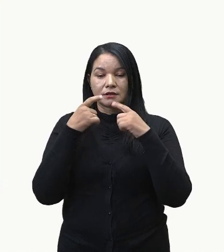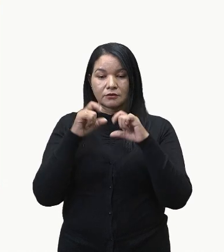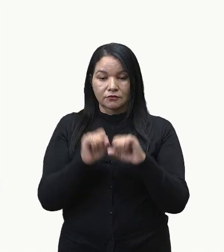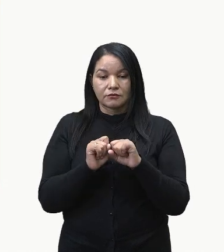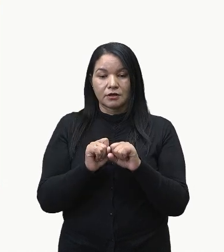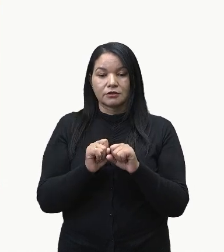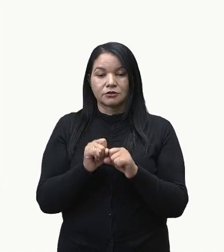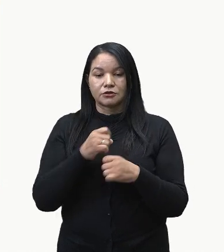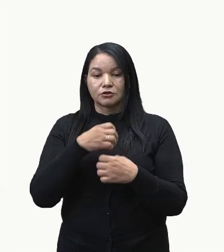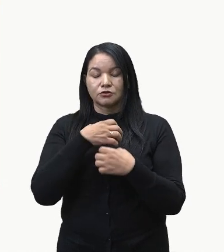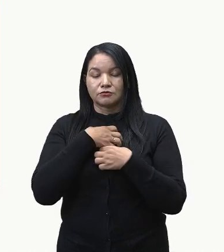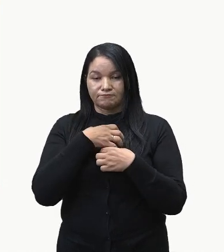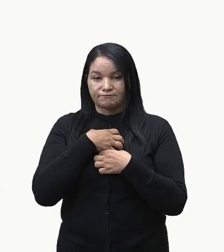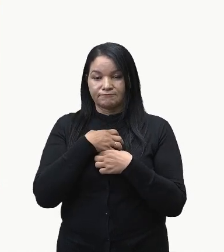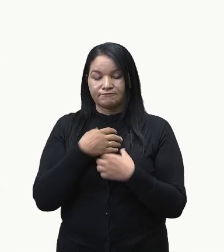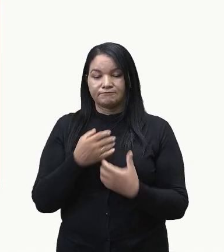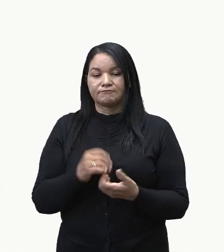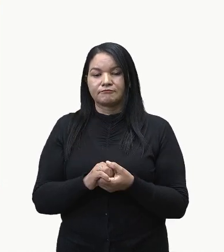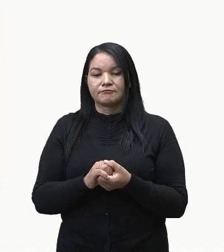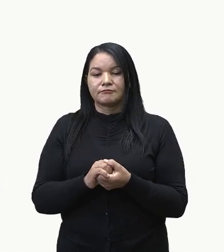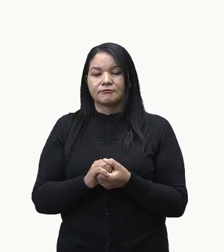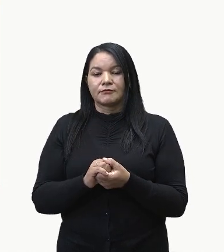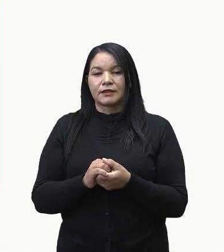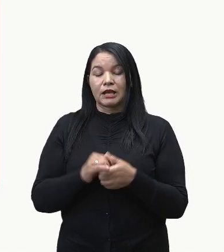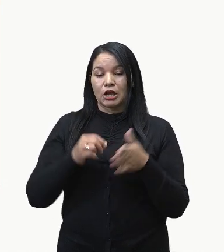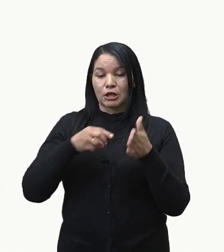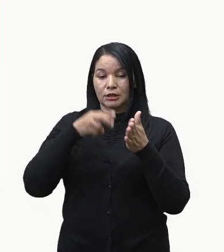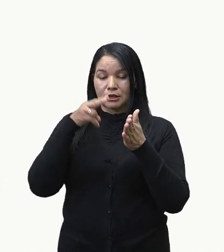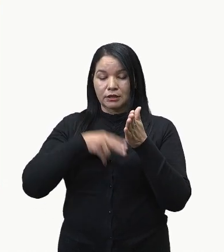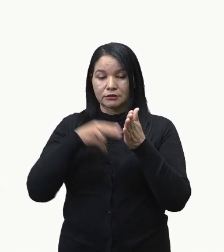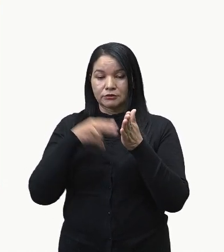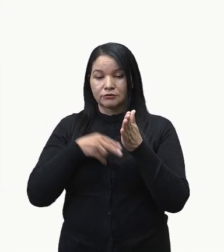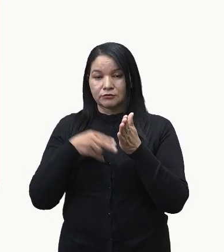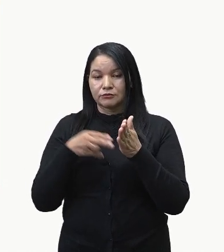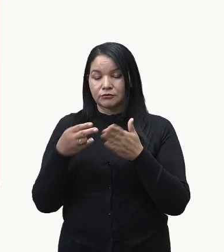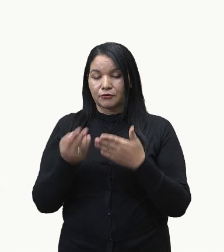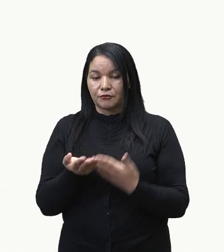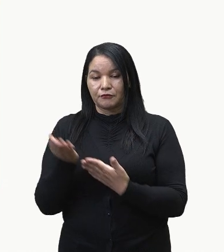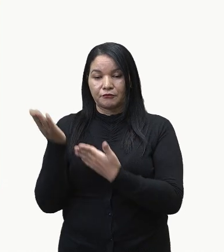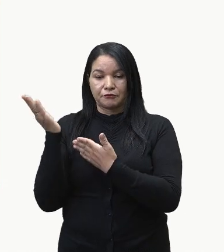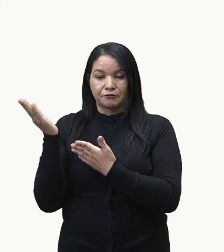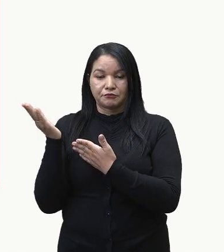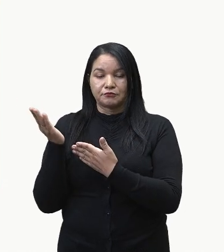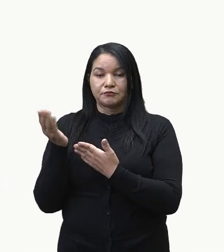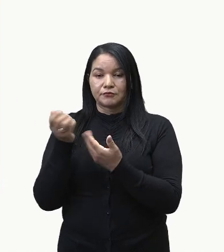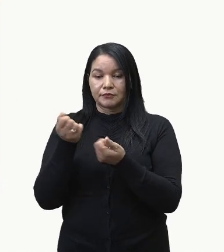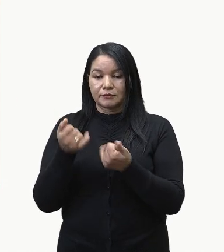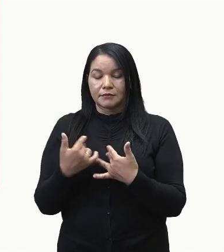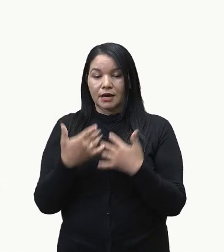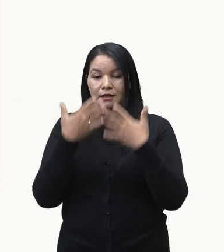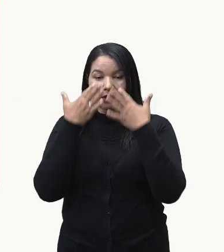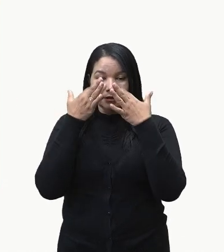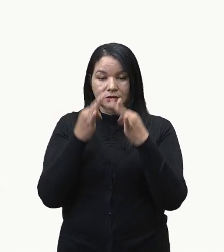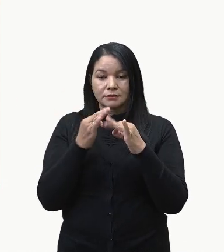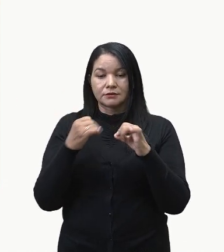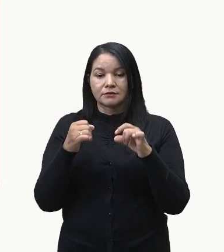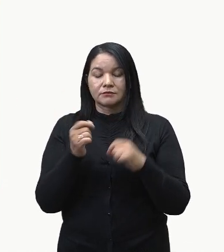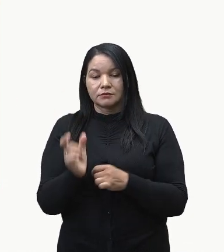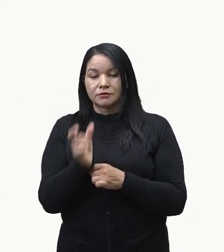subjetiva. Então, vamos ter o uso de adjetivos explicativos abundantes. Vamos ter, olha